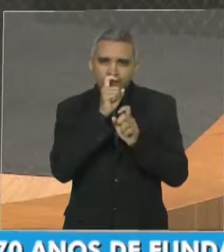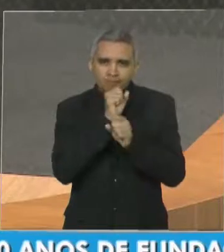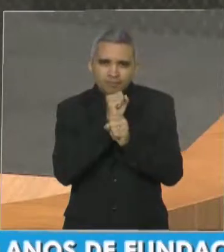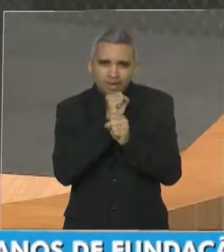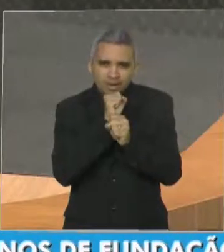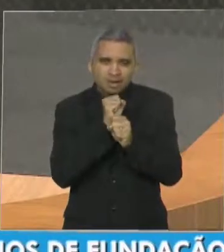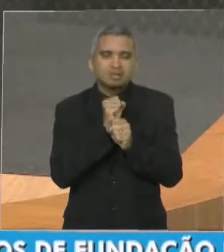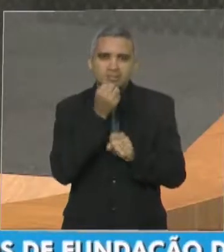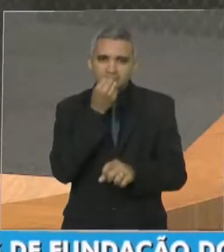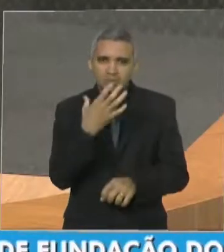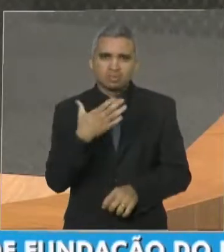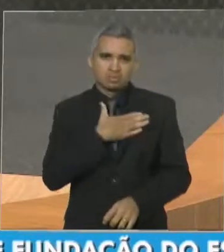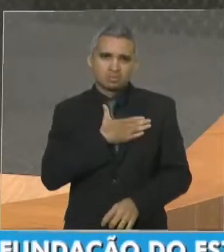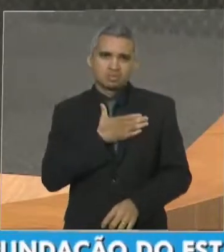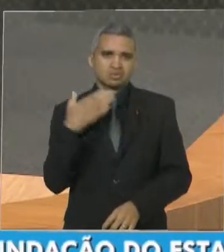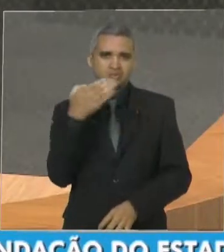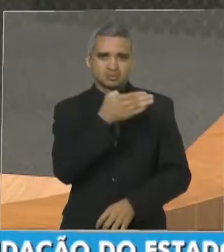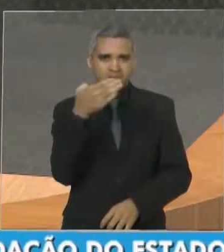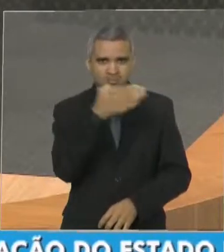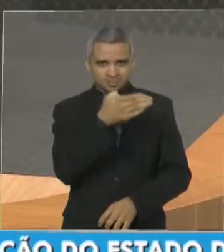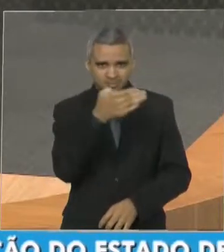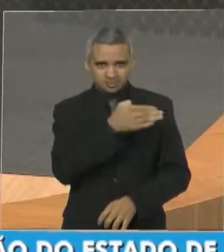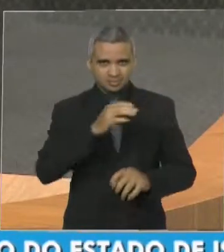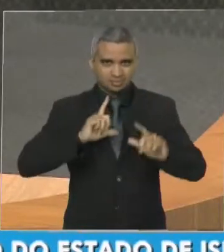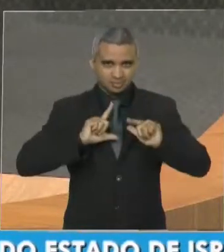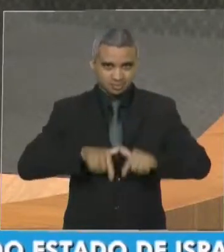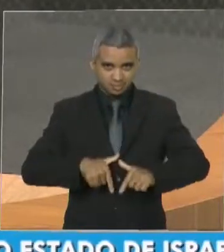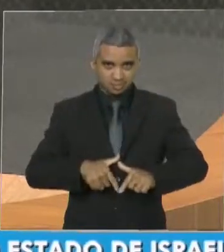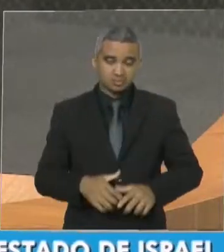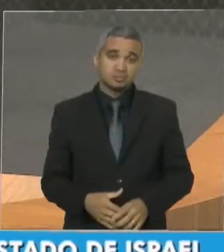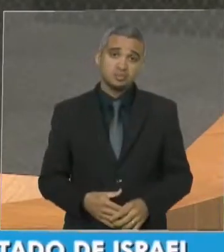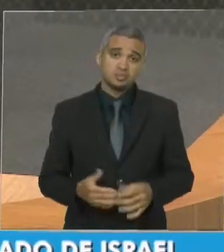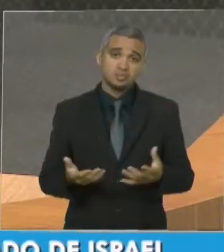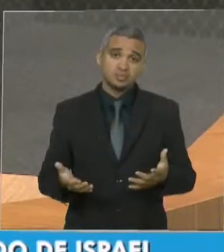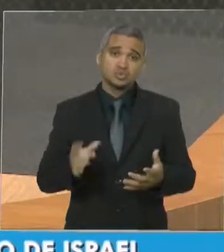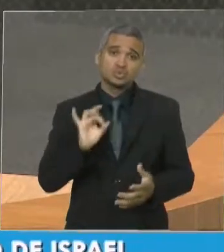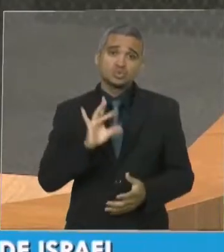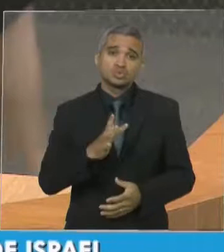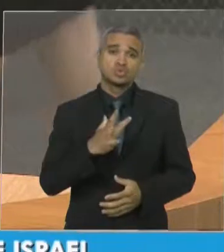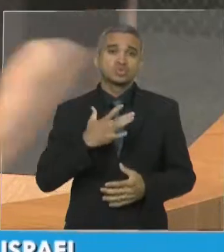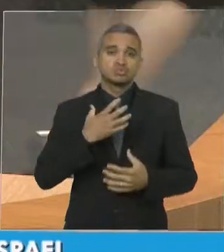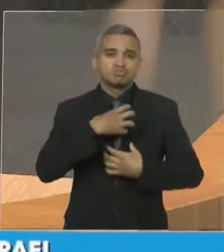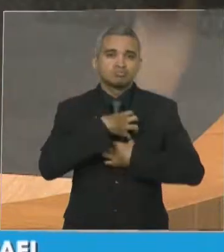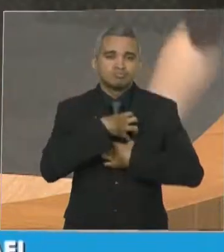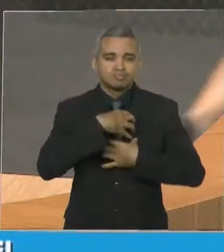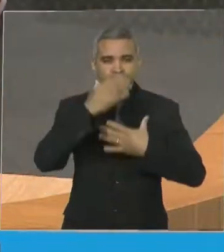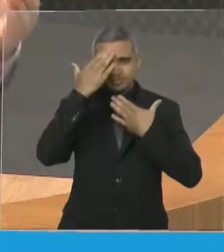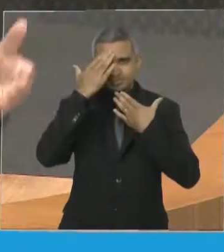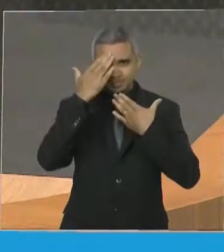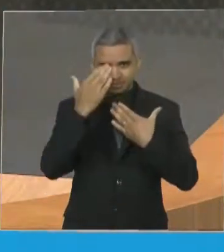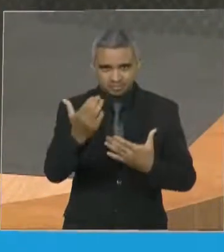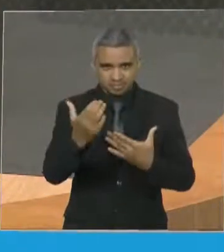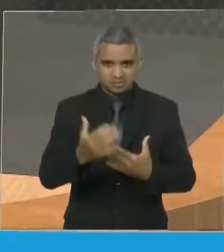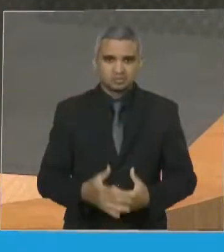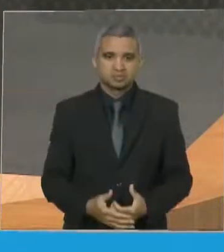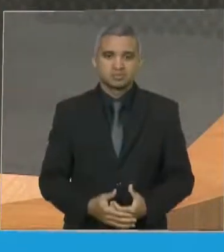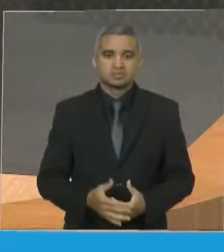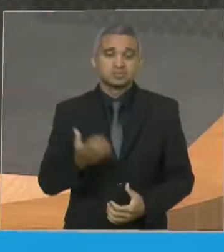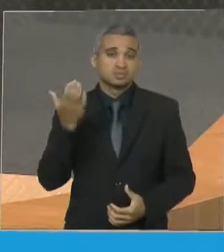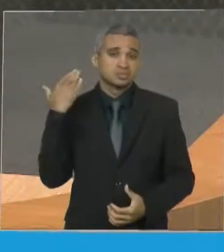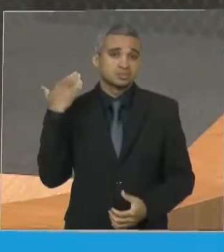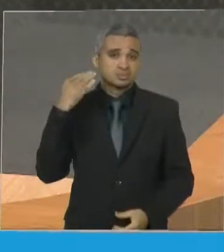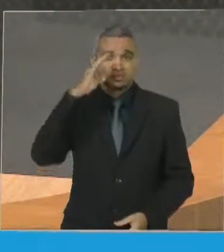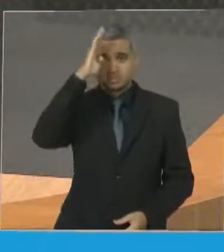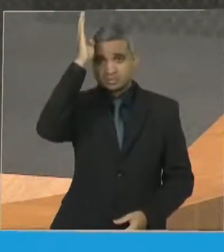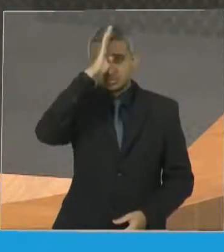nossa palavra é extremamente de gratidão, de motivação. Há algum tempo, o Brasil teve uma